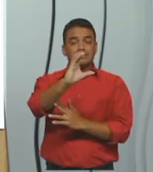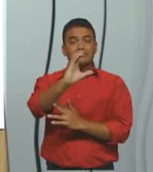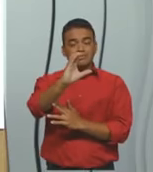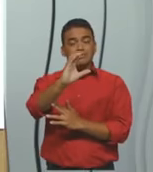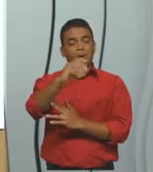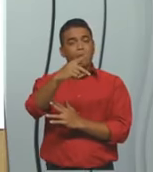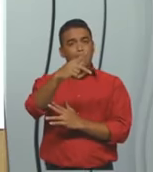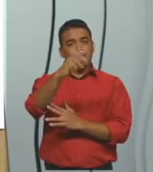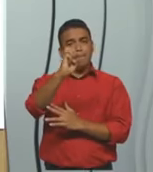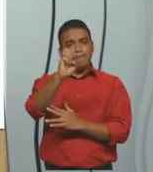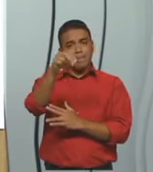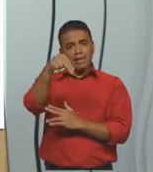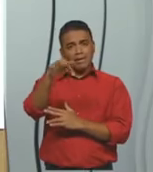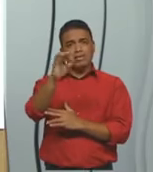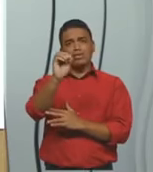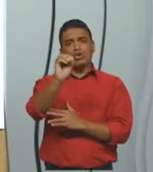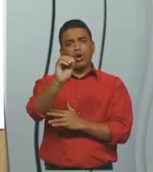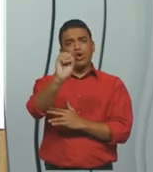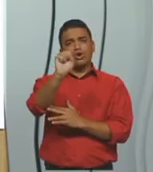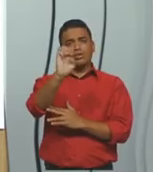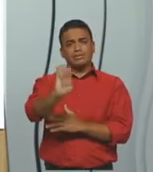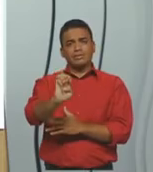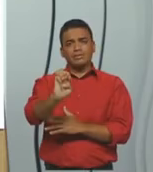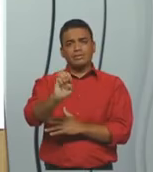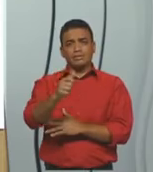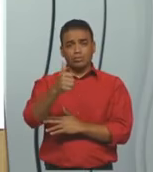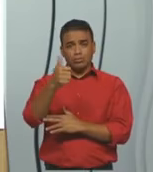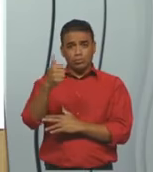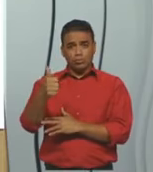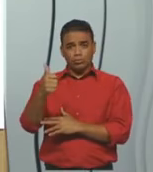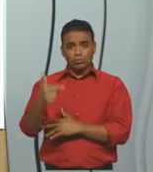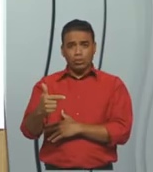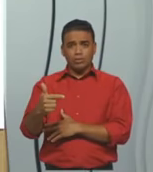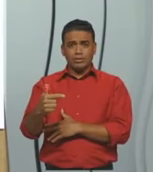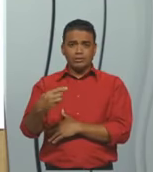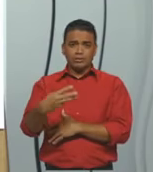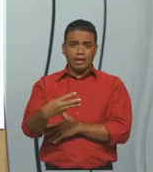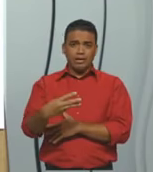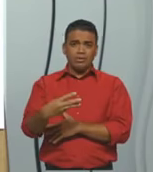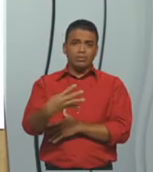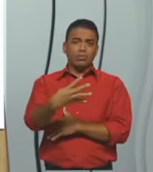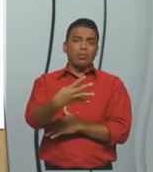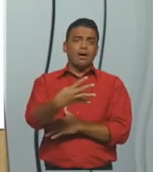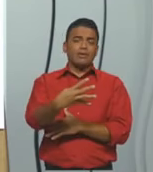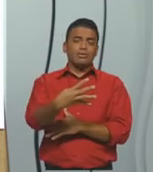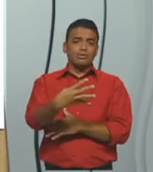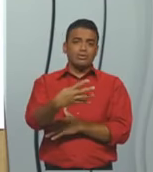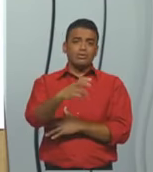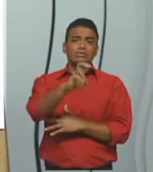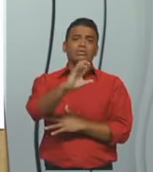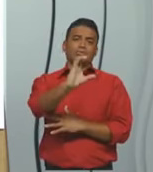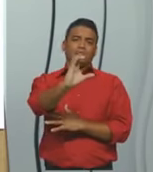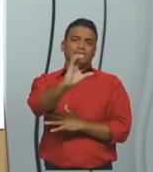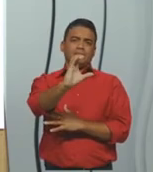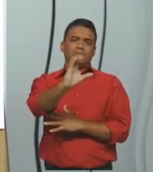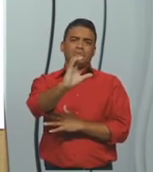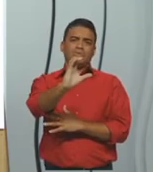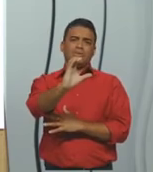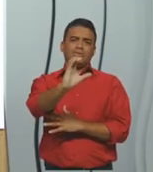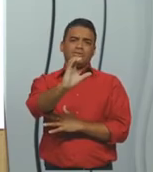pentose. Mesma coisa aqui, ó. 1, 2, 3, 4,